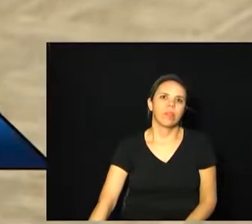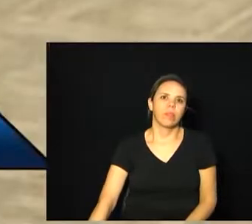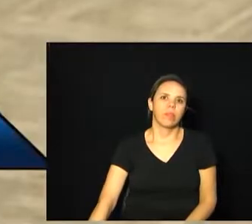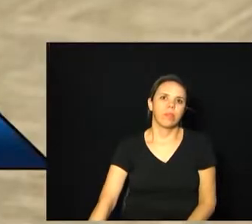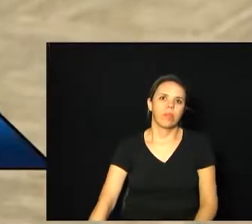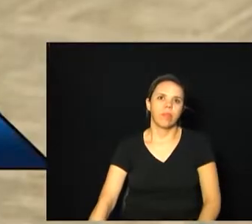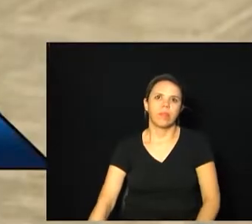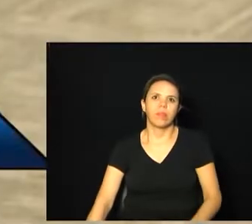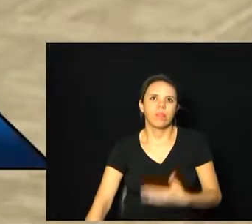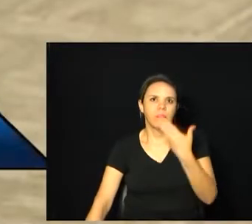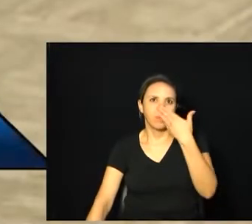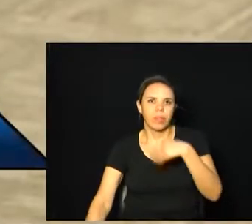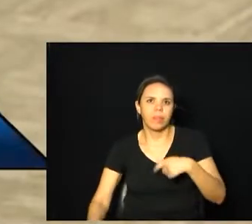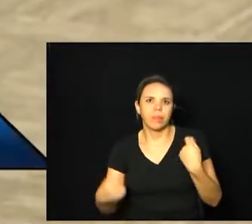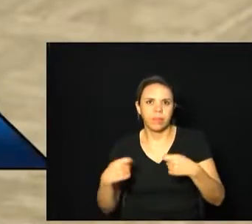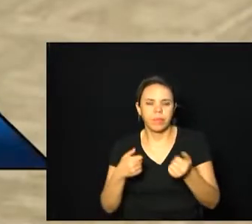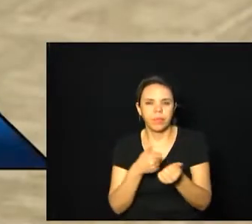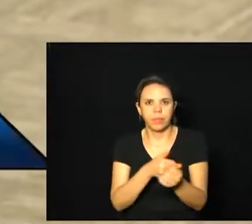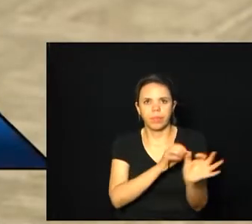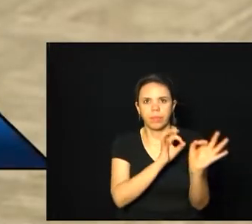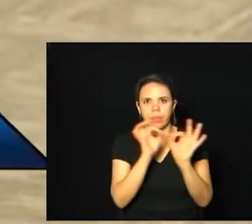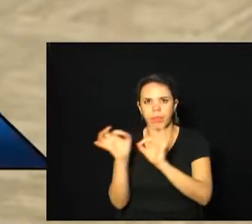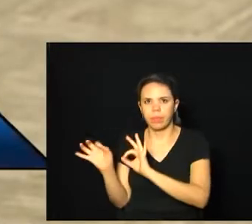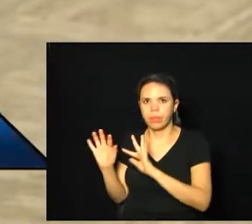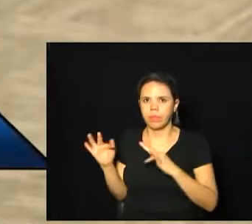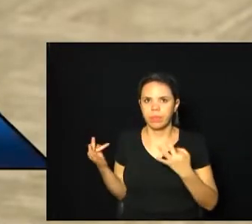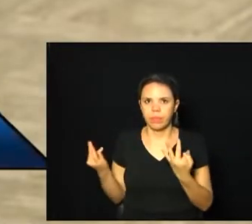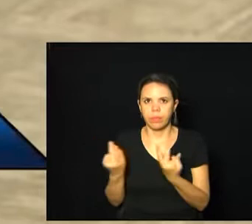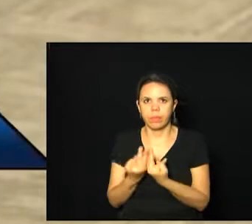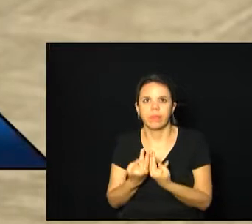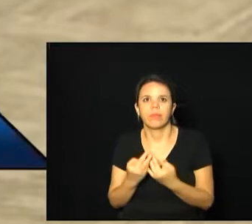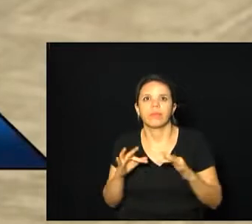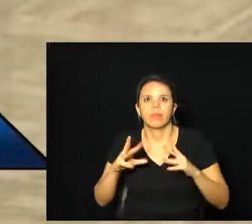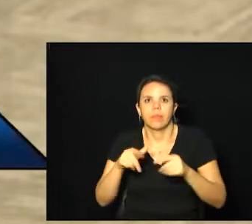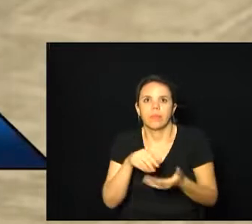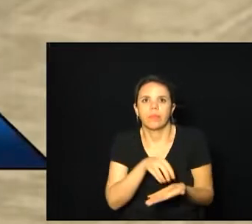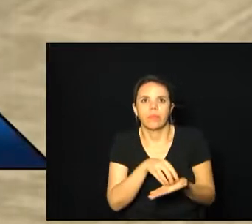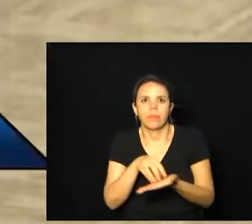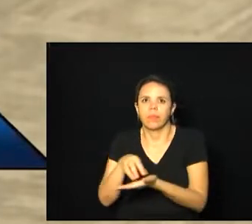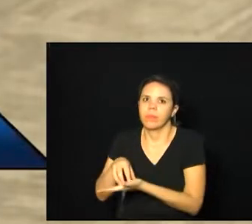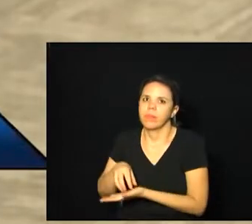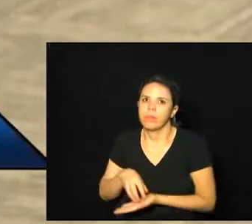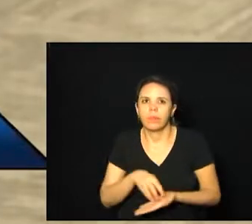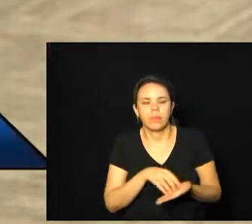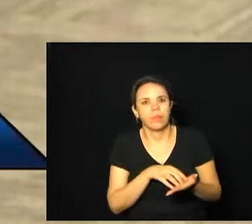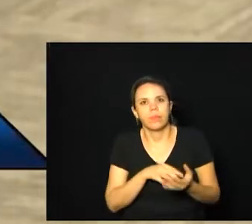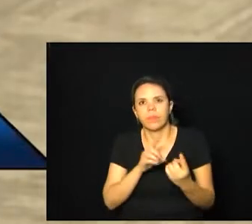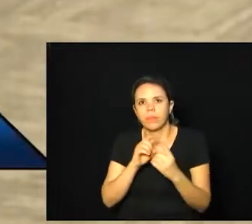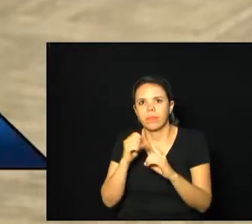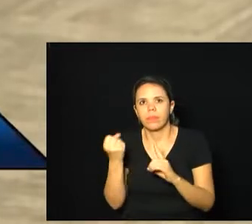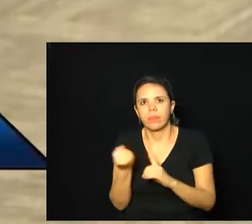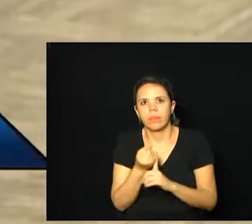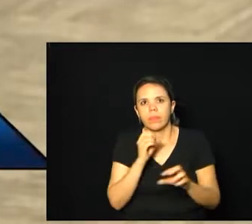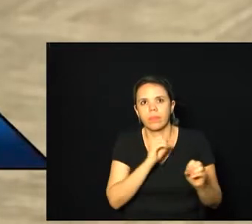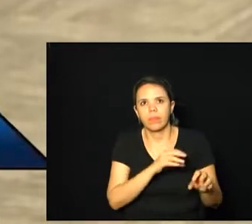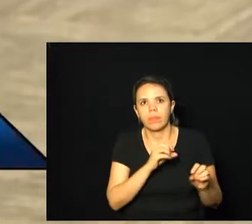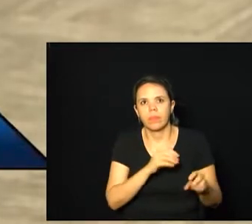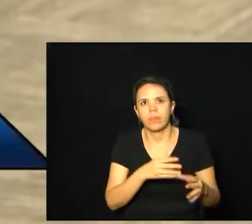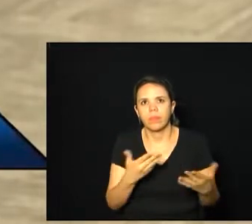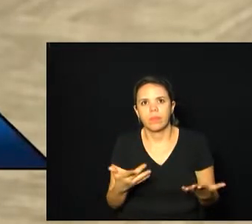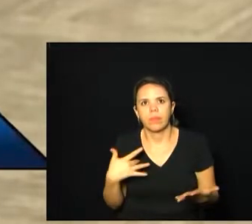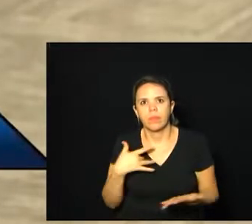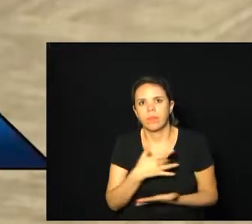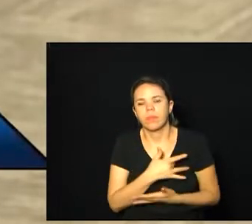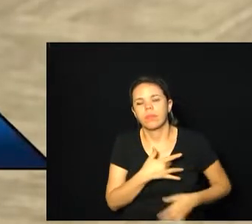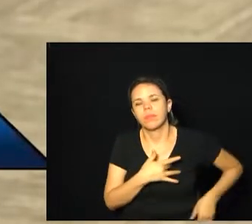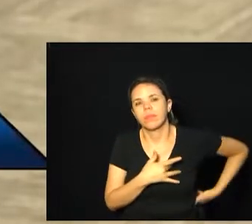Essas crianças, elas precisam do acompanhamento, e essas famílias de toda a rede, de assistência, da educação, da